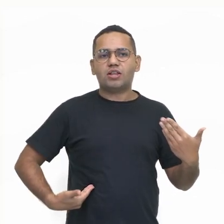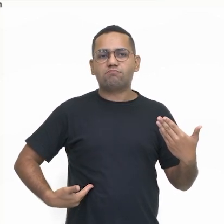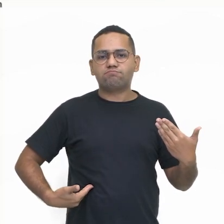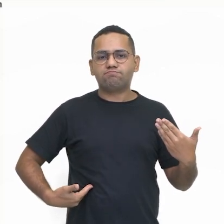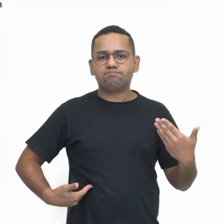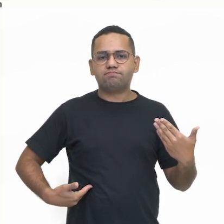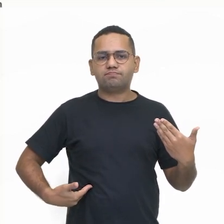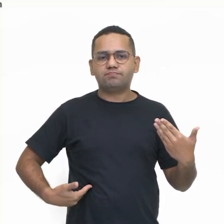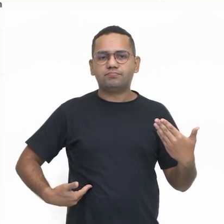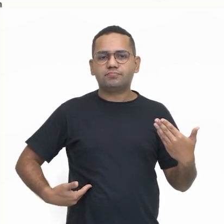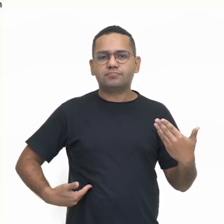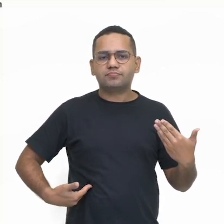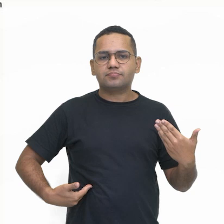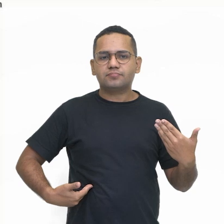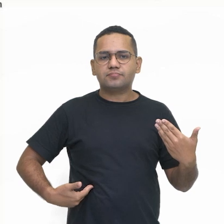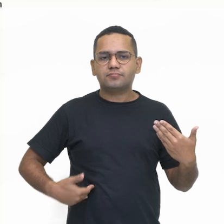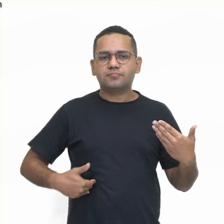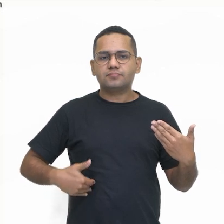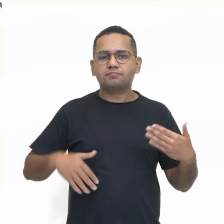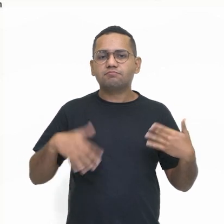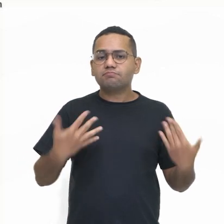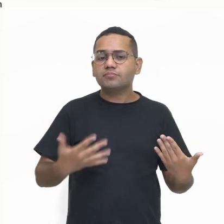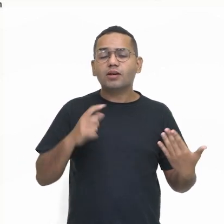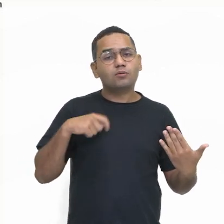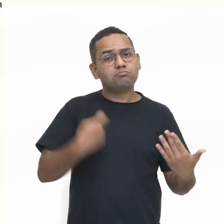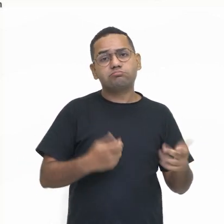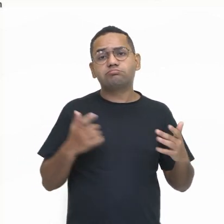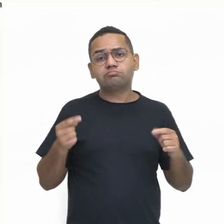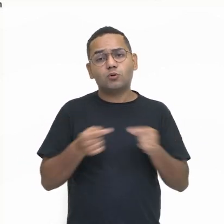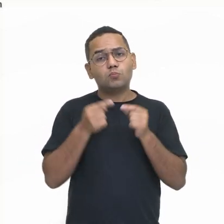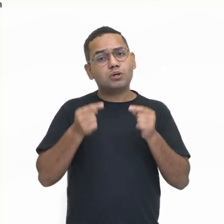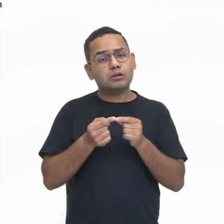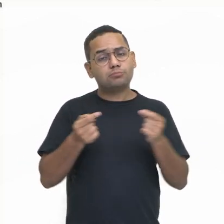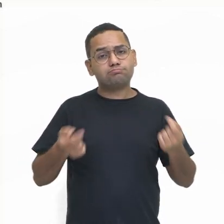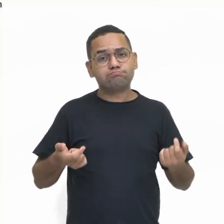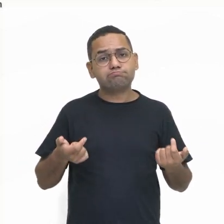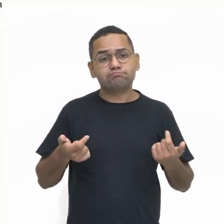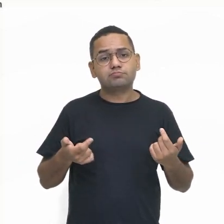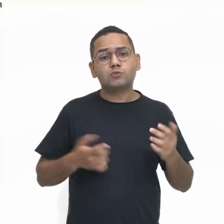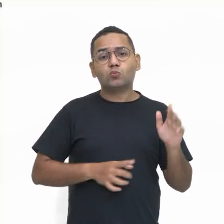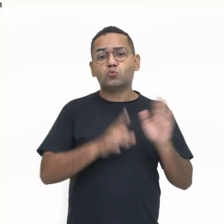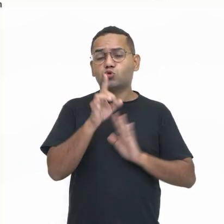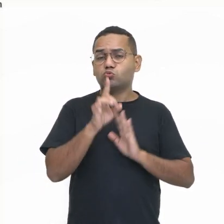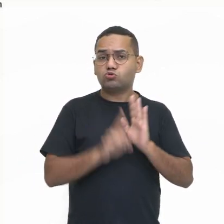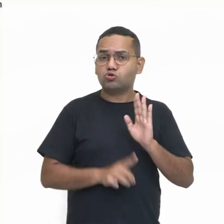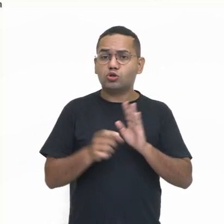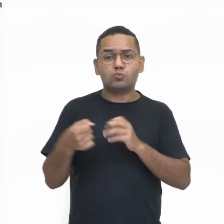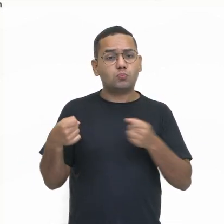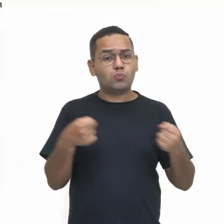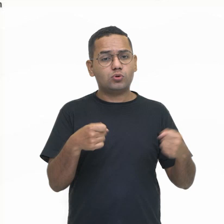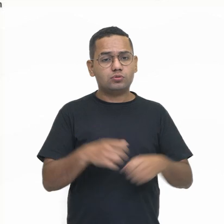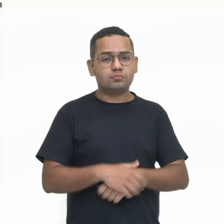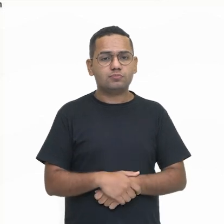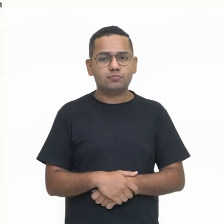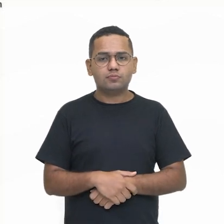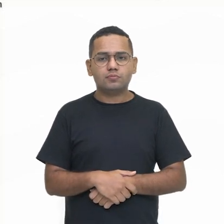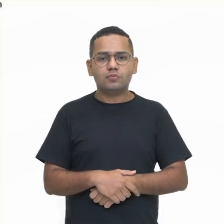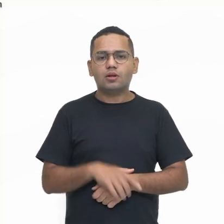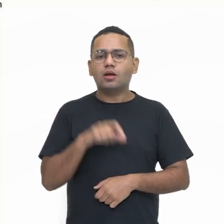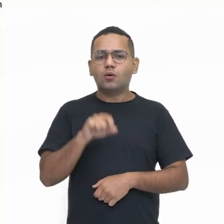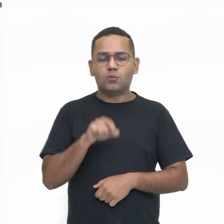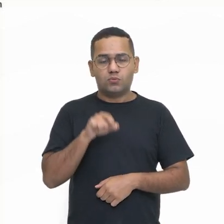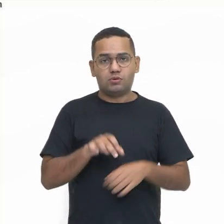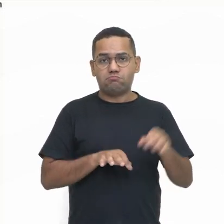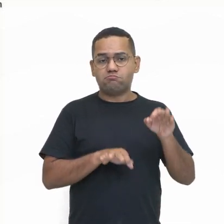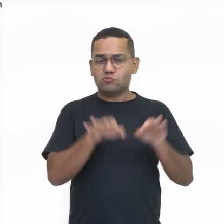poder na concepção de Foucault? O Estado. O Estado tem o direito de poder. Tá? Esse poder